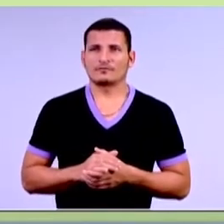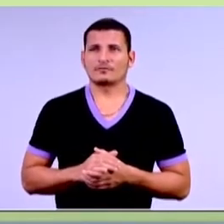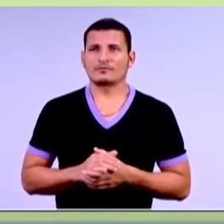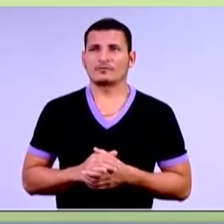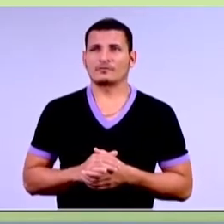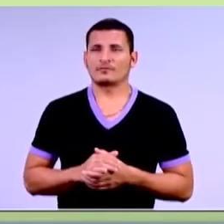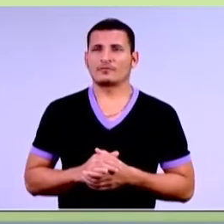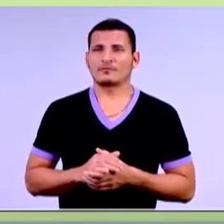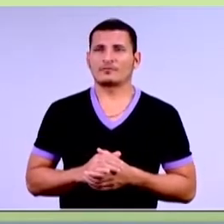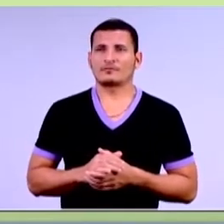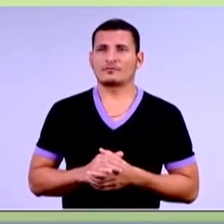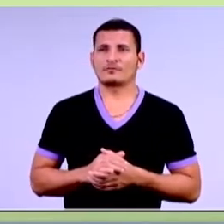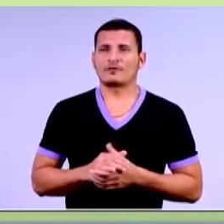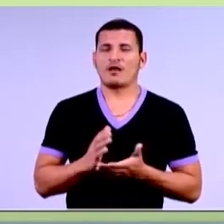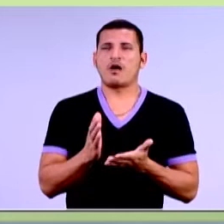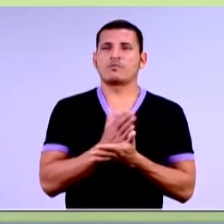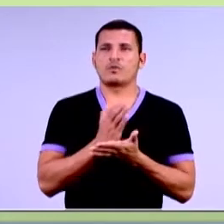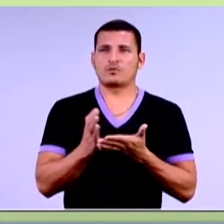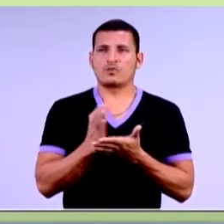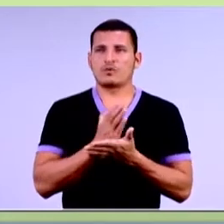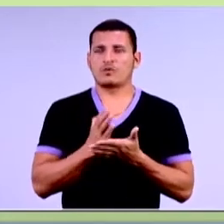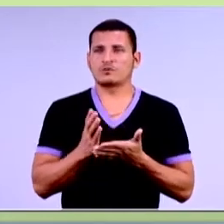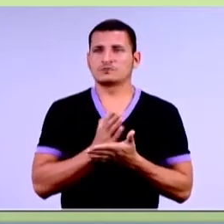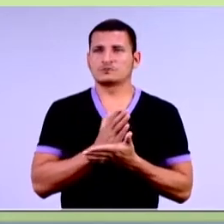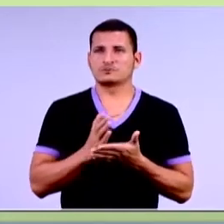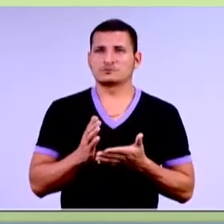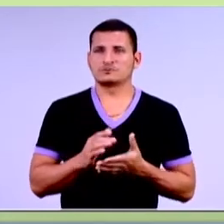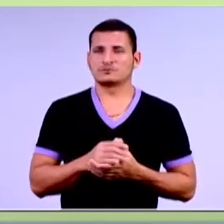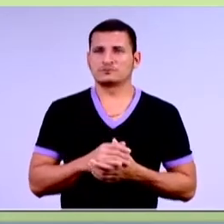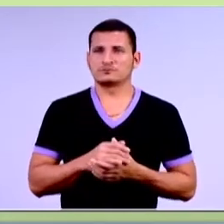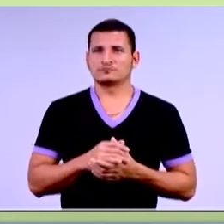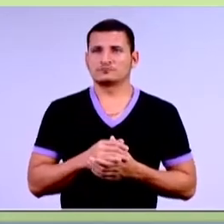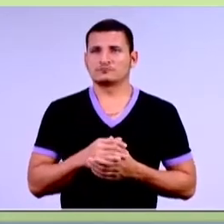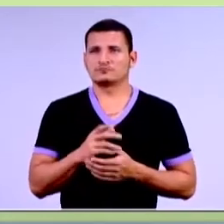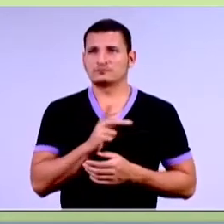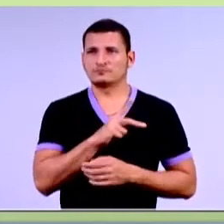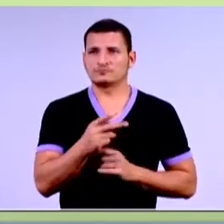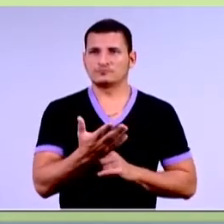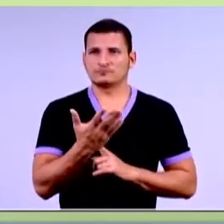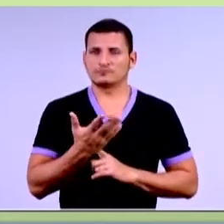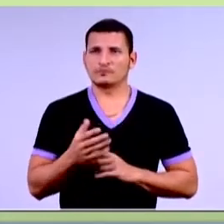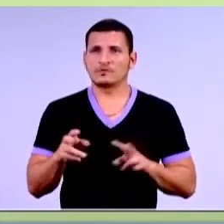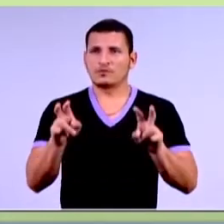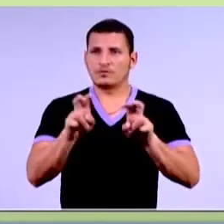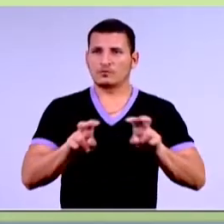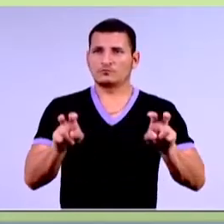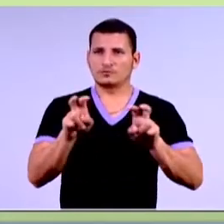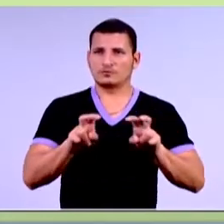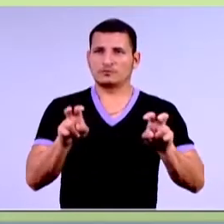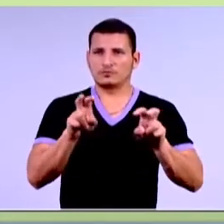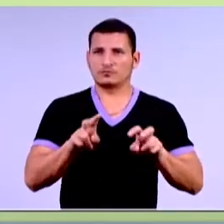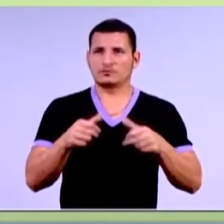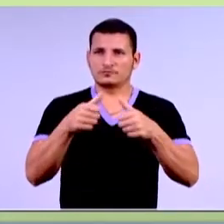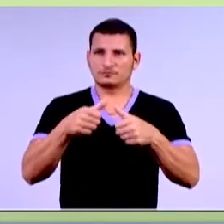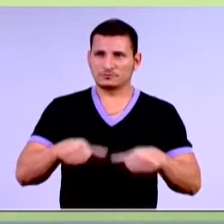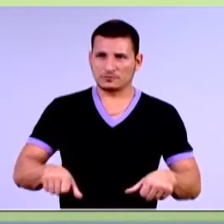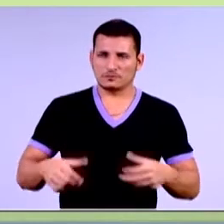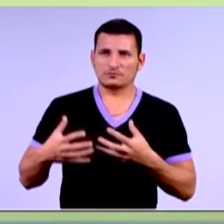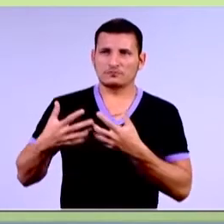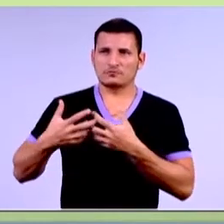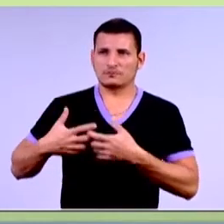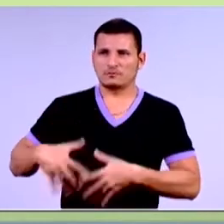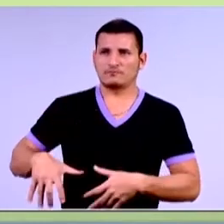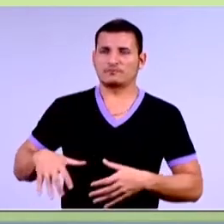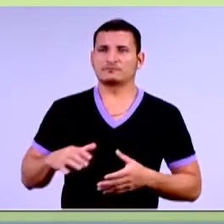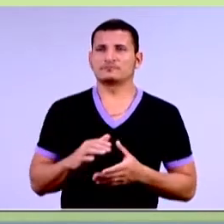coisa então vamos dizer que a professora me ajuda que esta reputada dor computador está no ifro muito bem